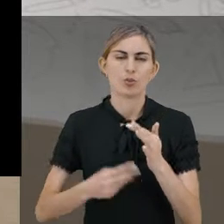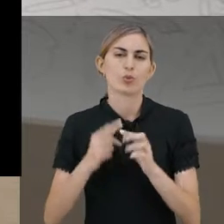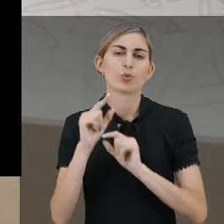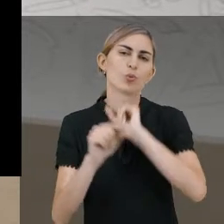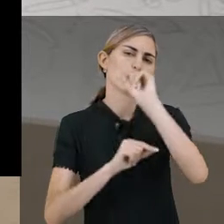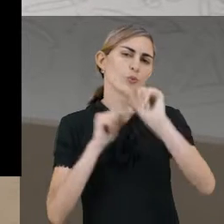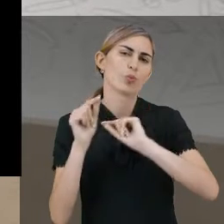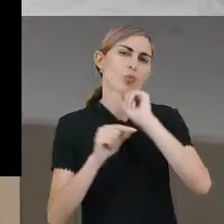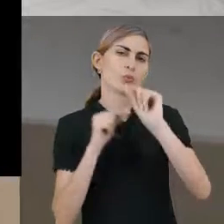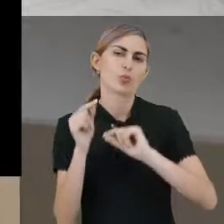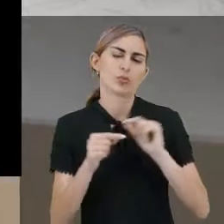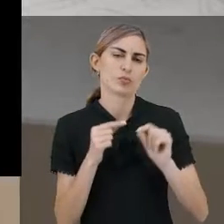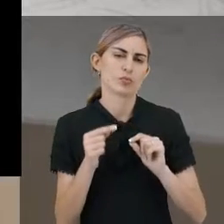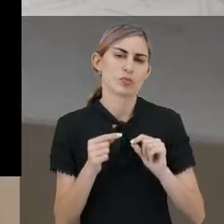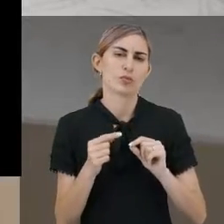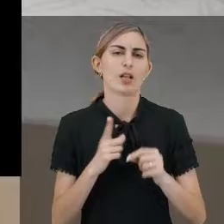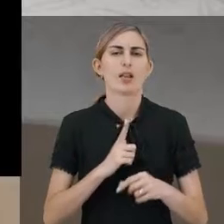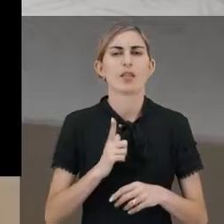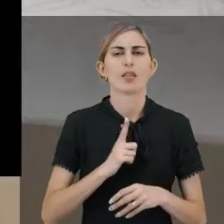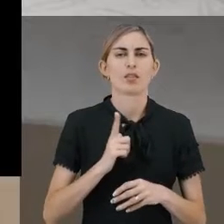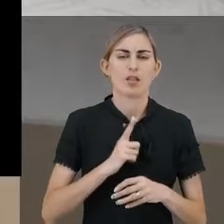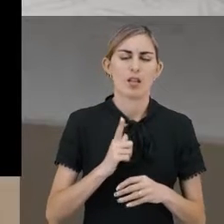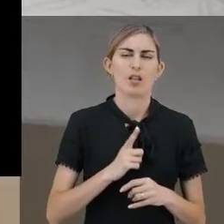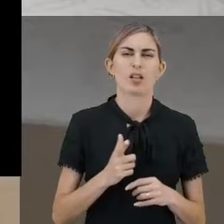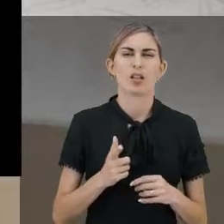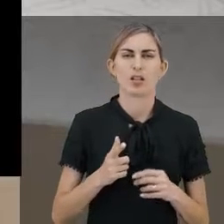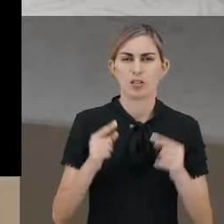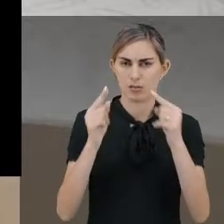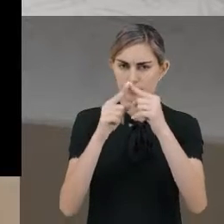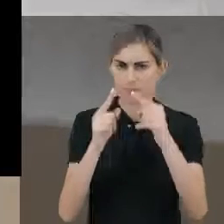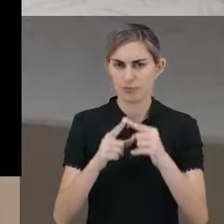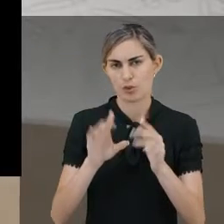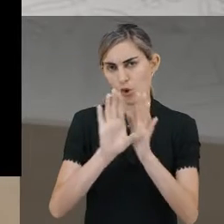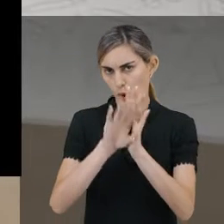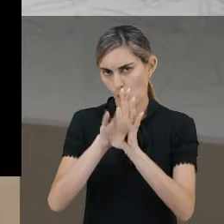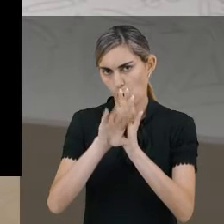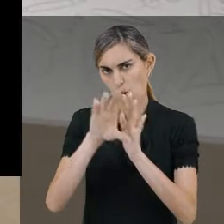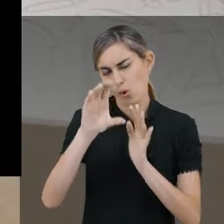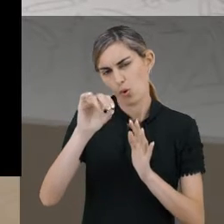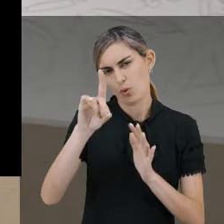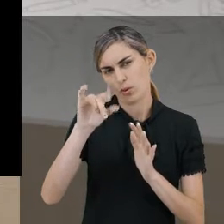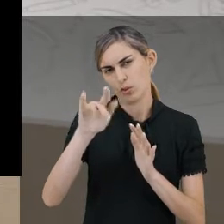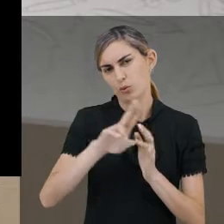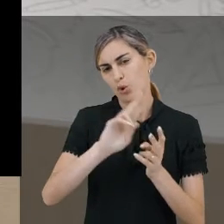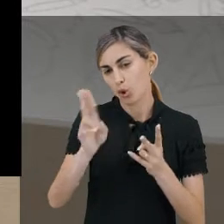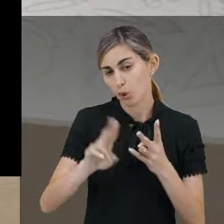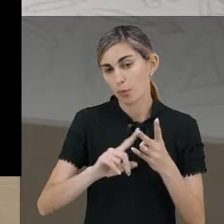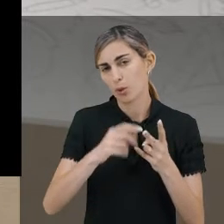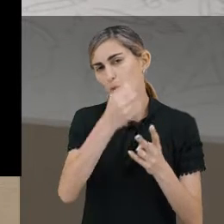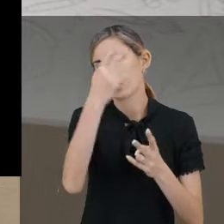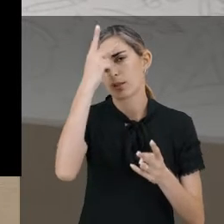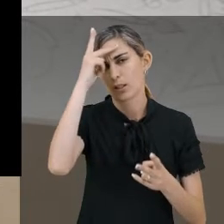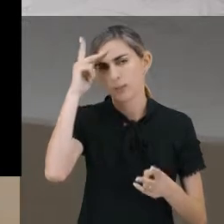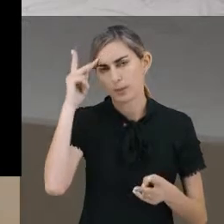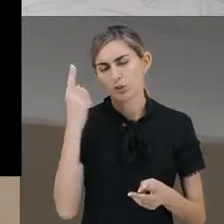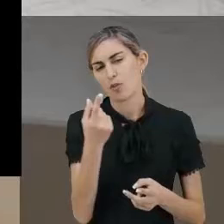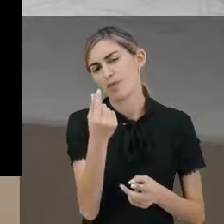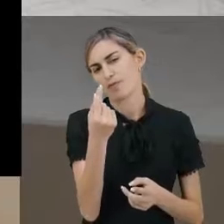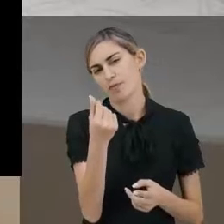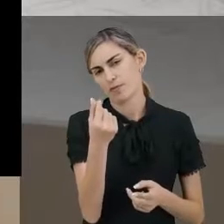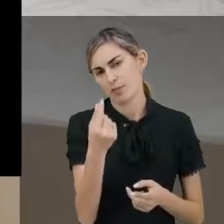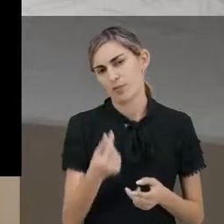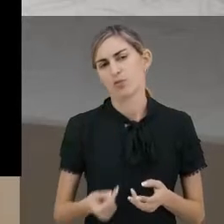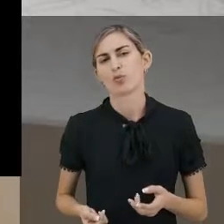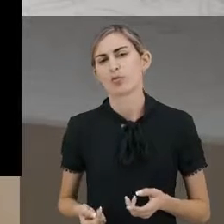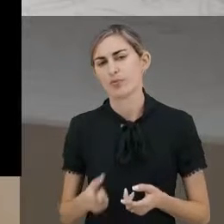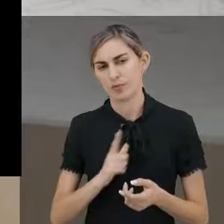métodos. Primeiramente, nós temos o nosso atributo código, nome, quantidade de pessoas servidas e